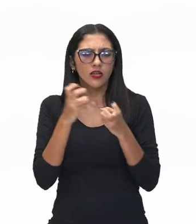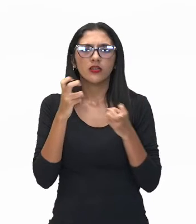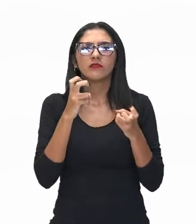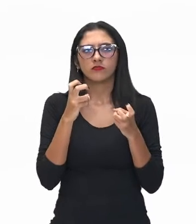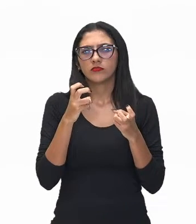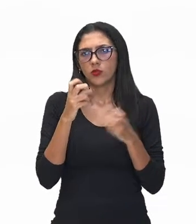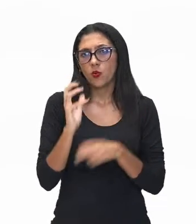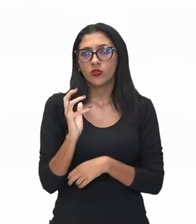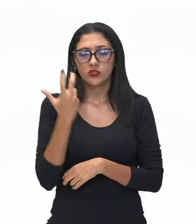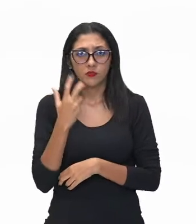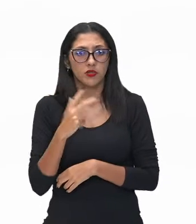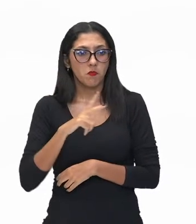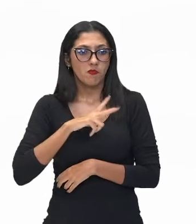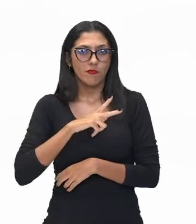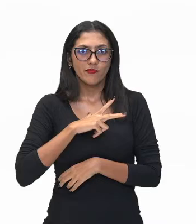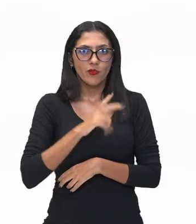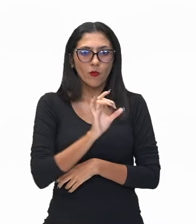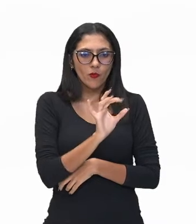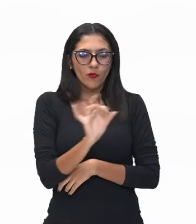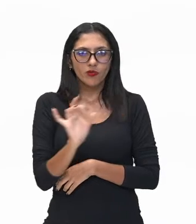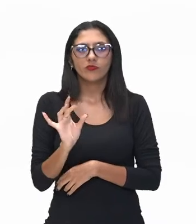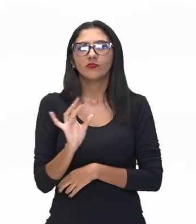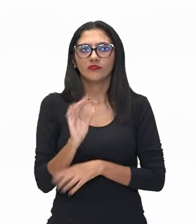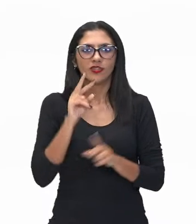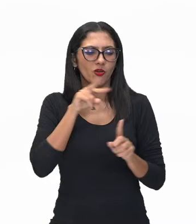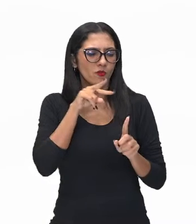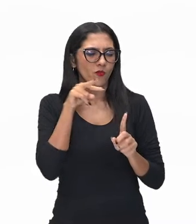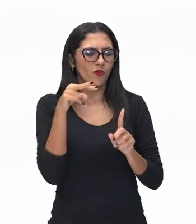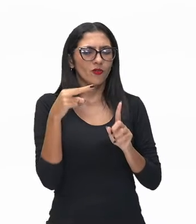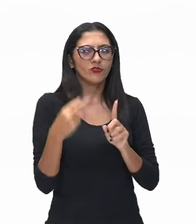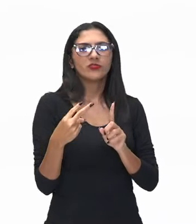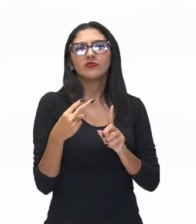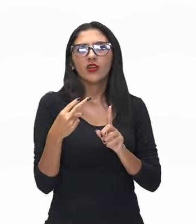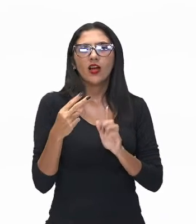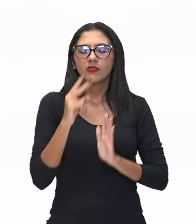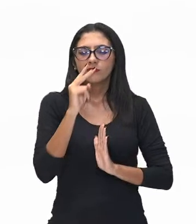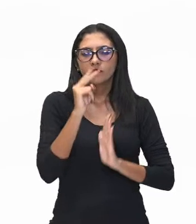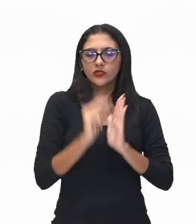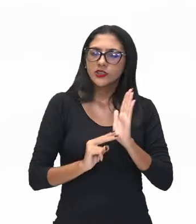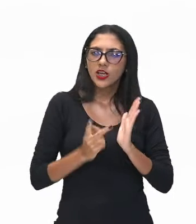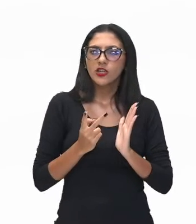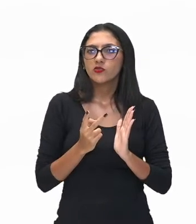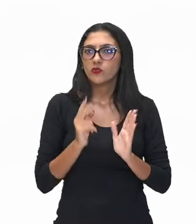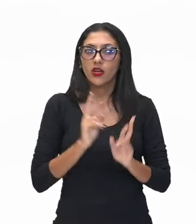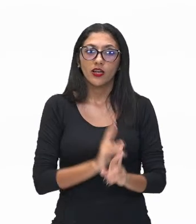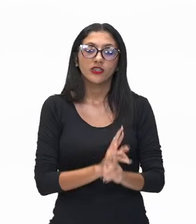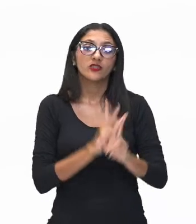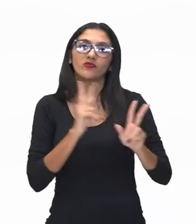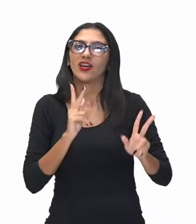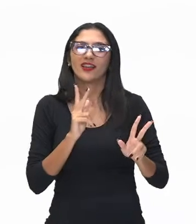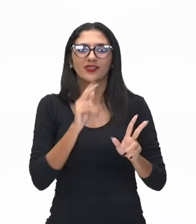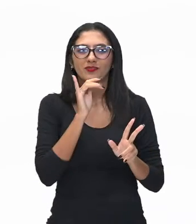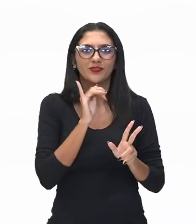é individual. O meu olhar para um texto não é igual do olhar da